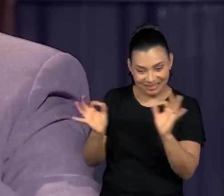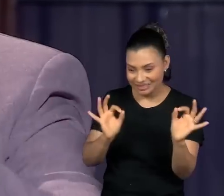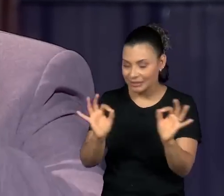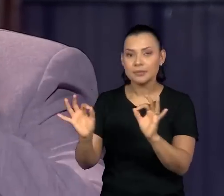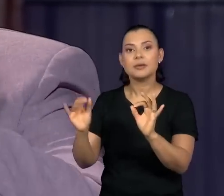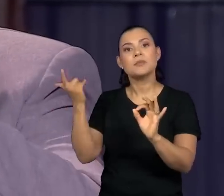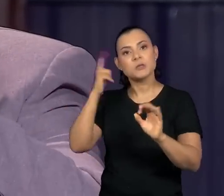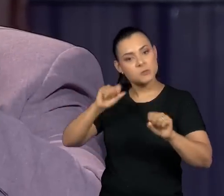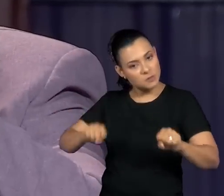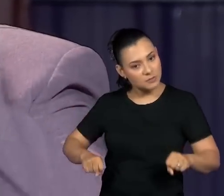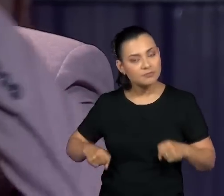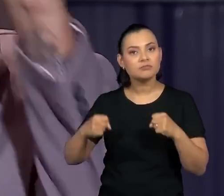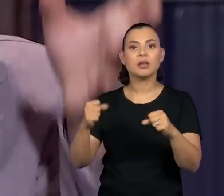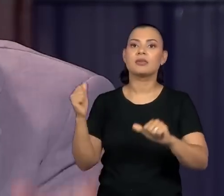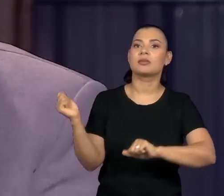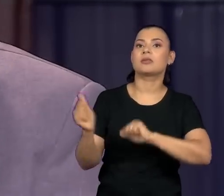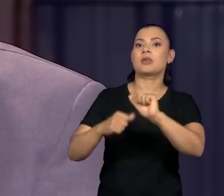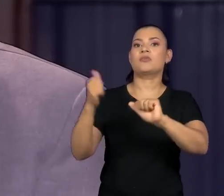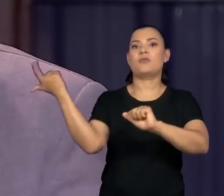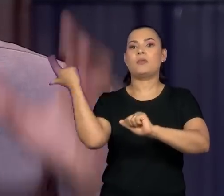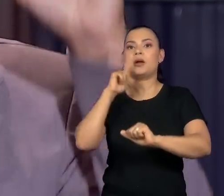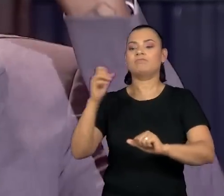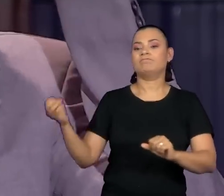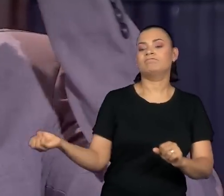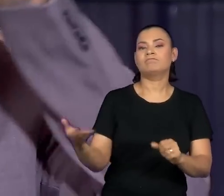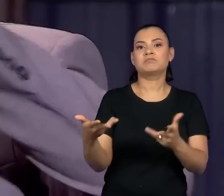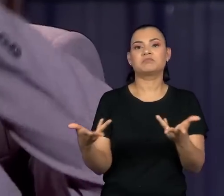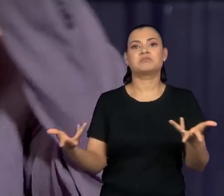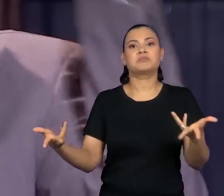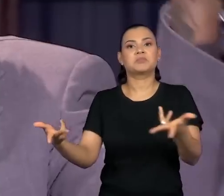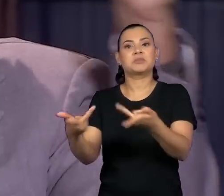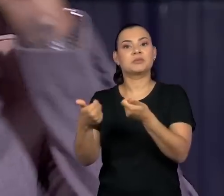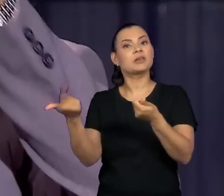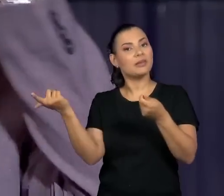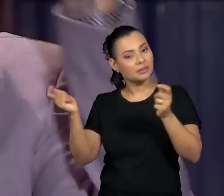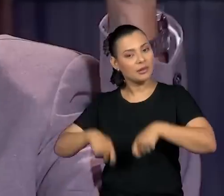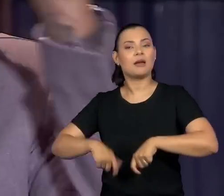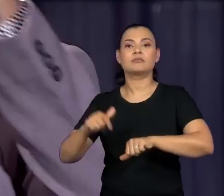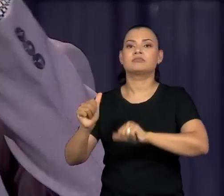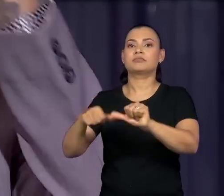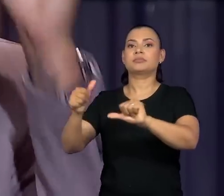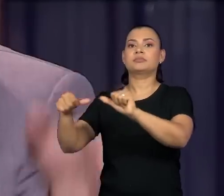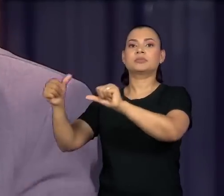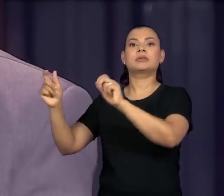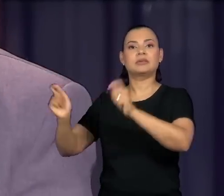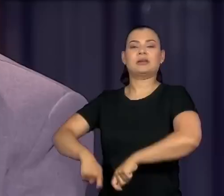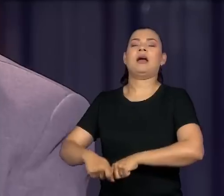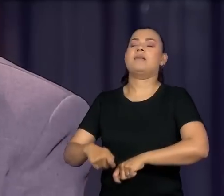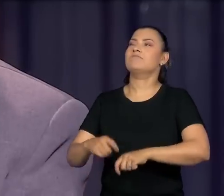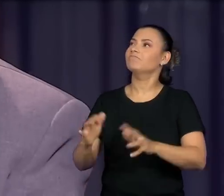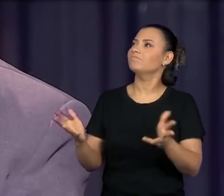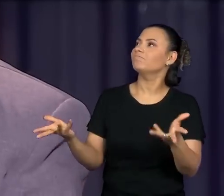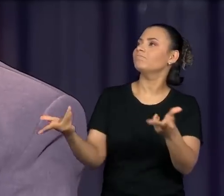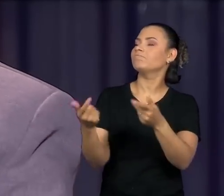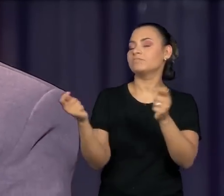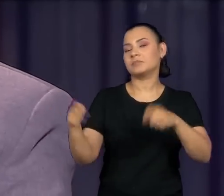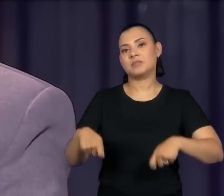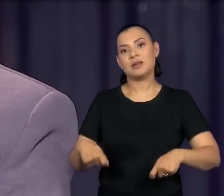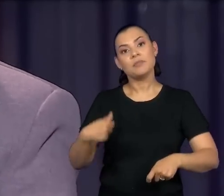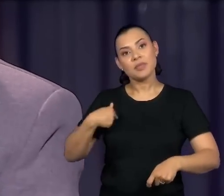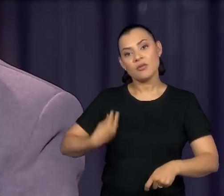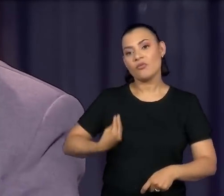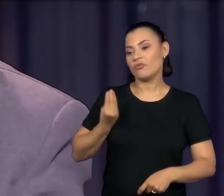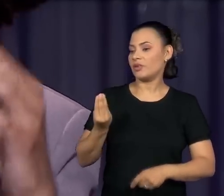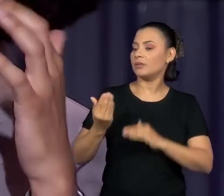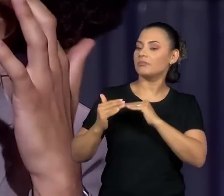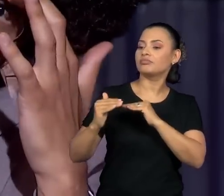eu transformei numa coisa incrível e que eu vou continuar fazendo coisas incríveis, exponencialmente, e vou viver de